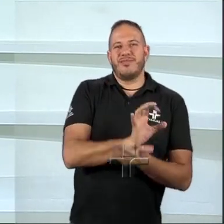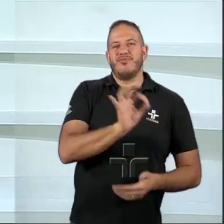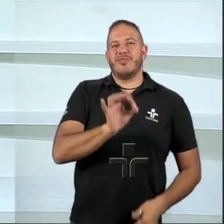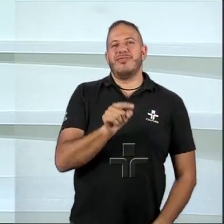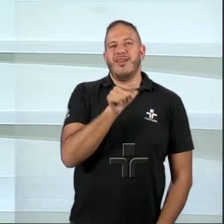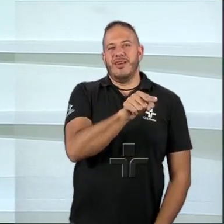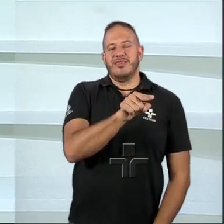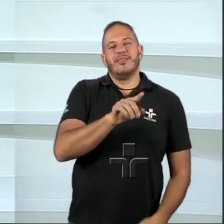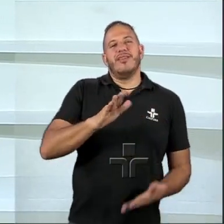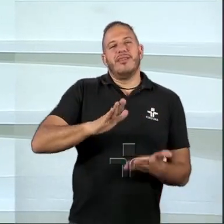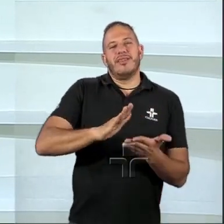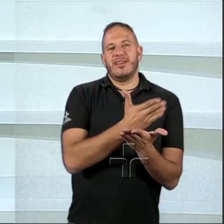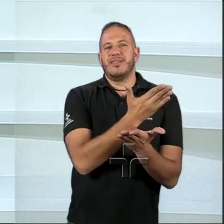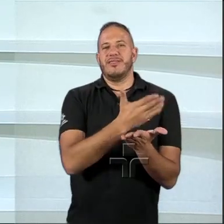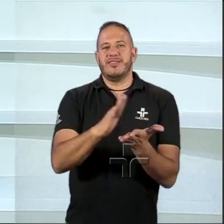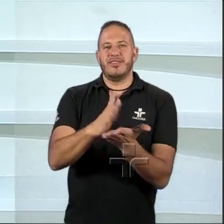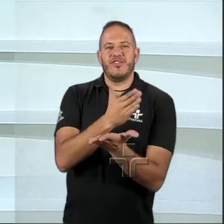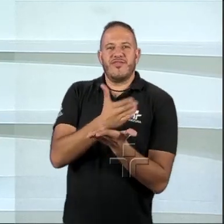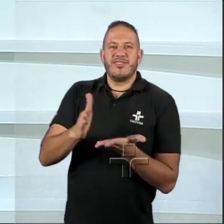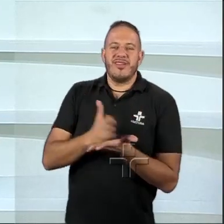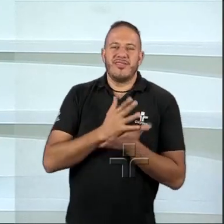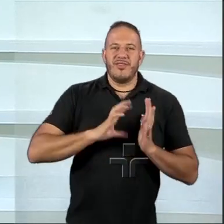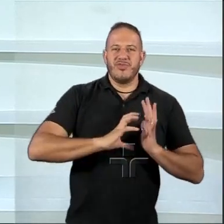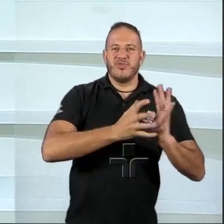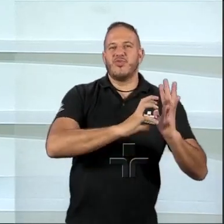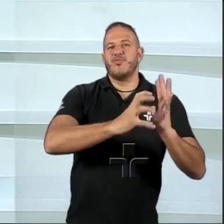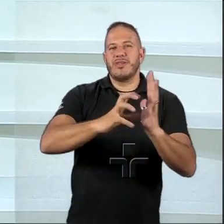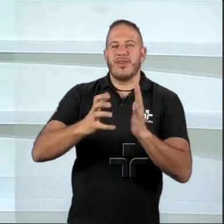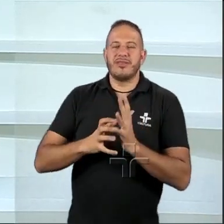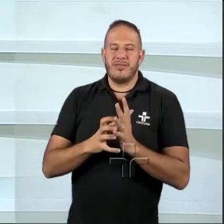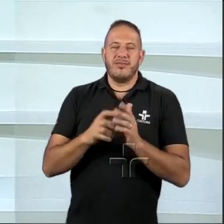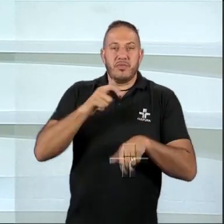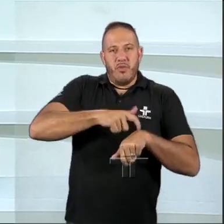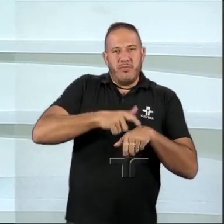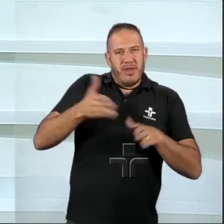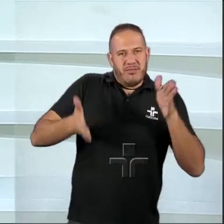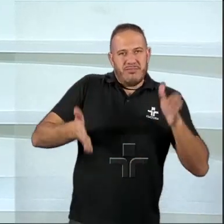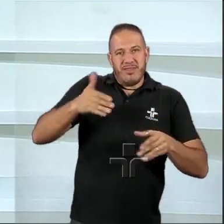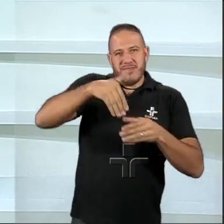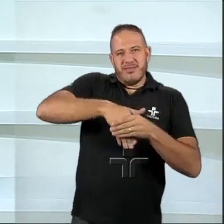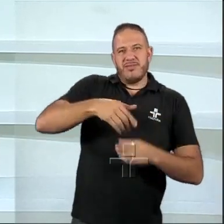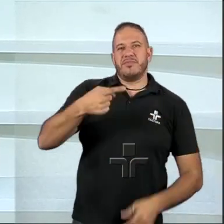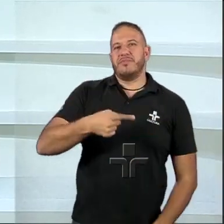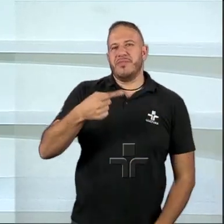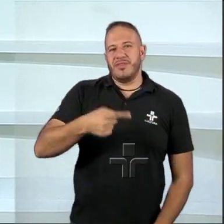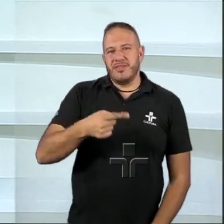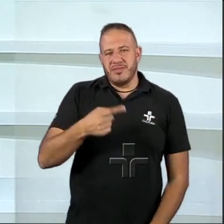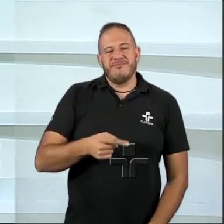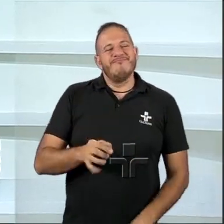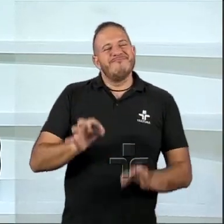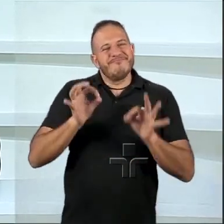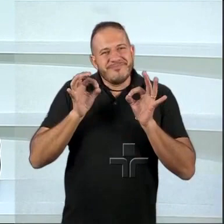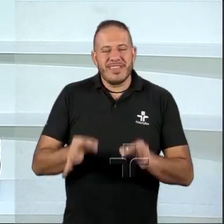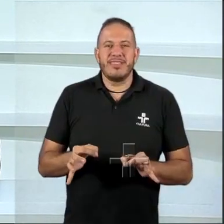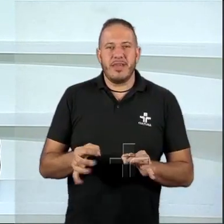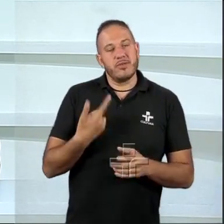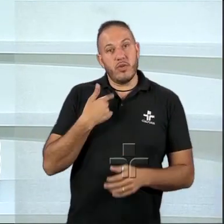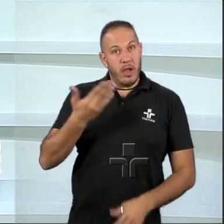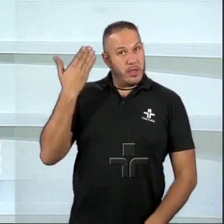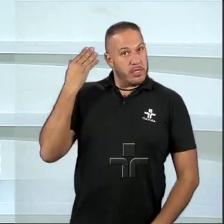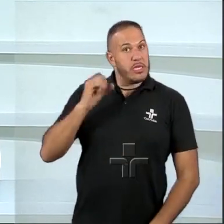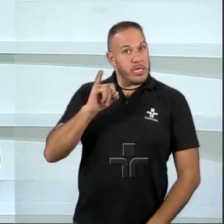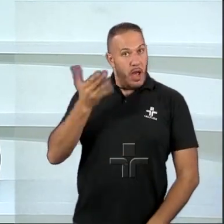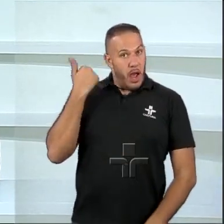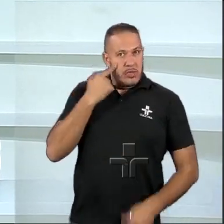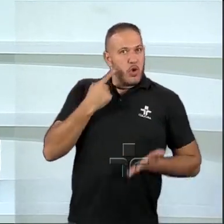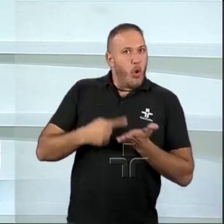divisão dos partidos na eleição do primeiro turno. Com certeza, uma chapa Ciro na cabeça